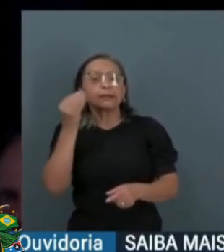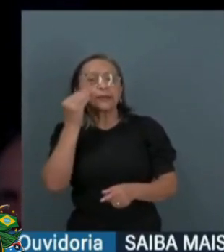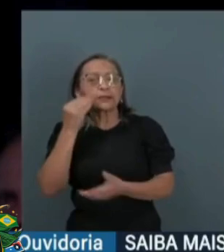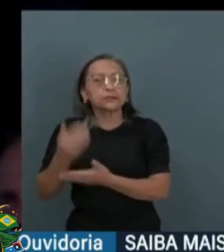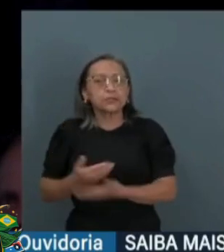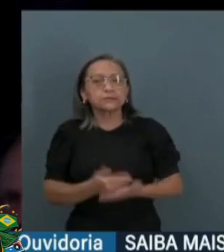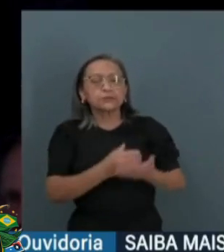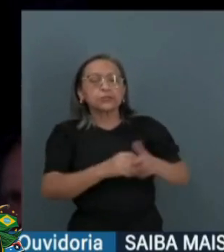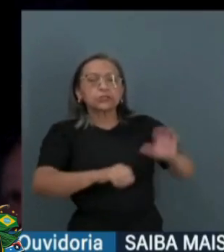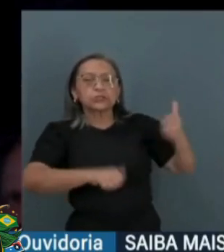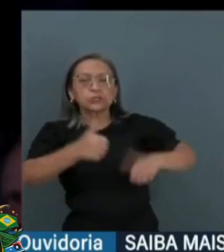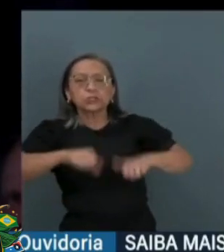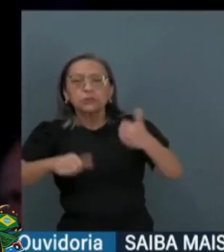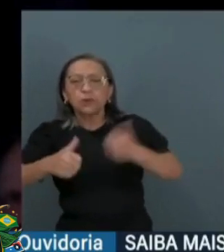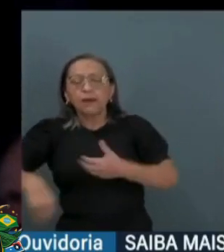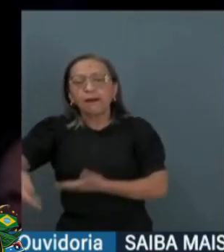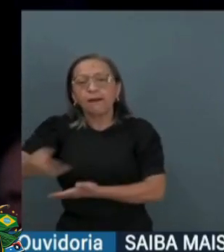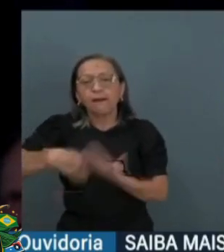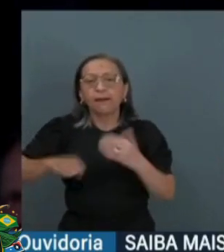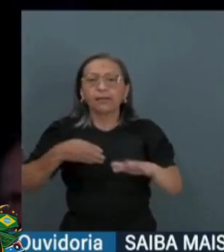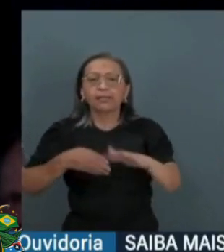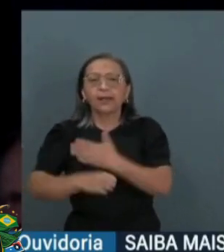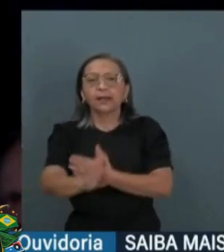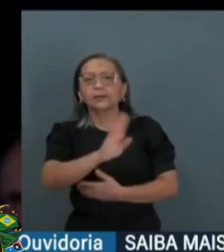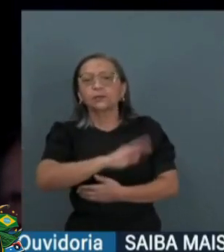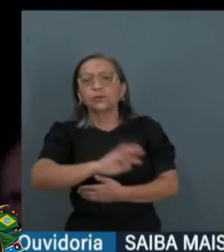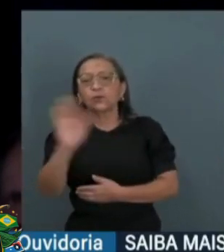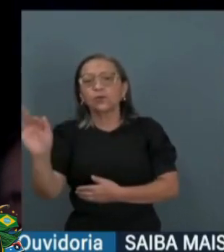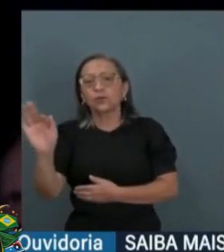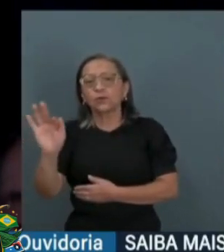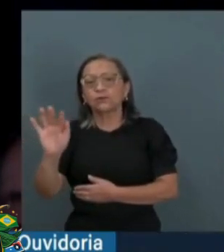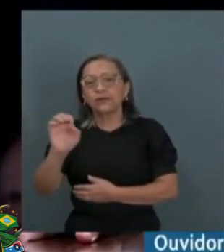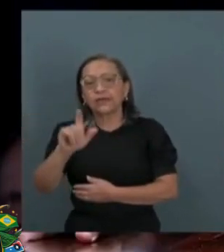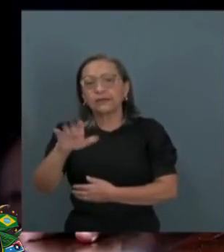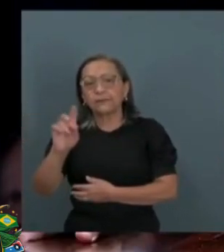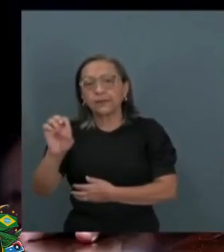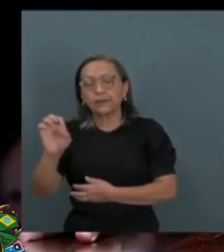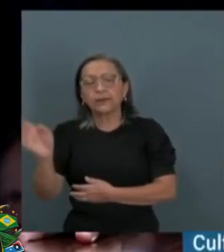de simular a entrada do tal Felipe Martins.